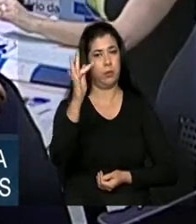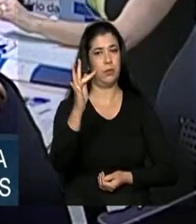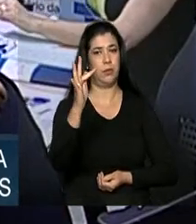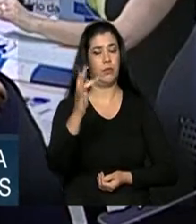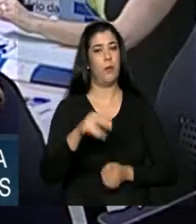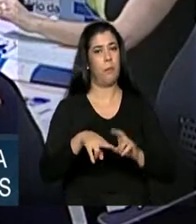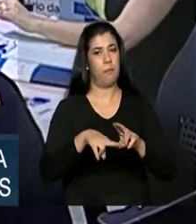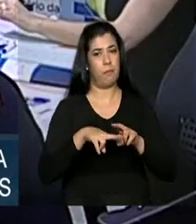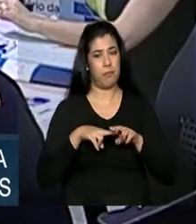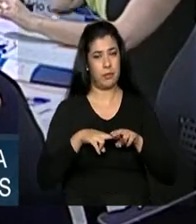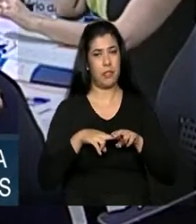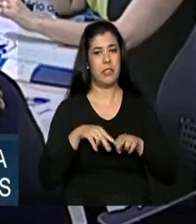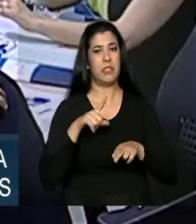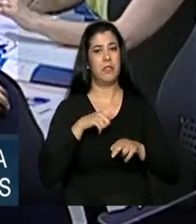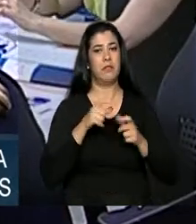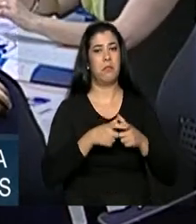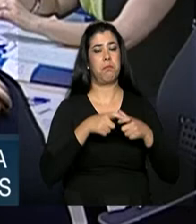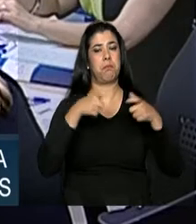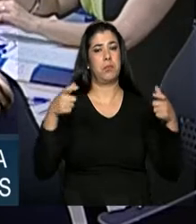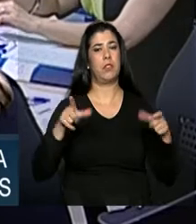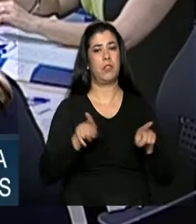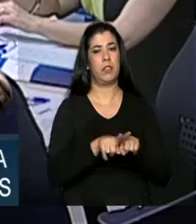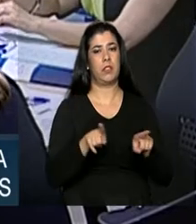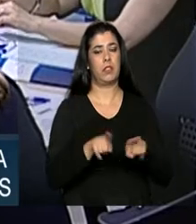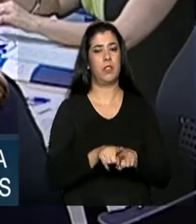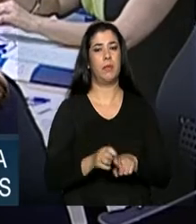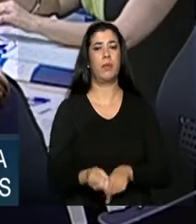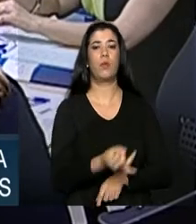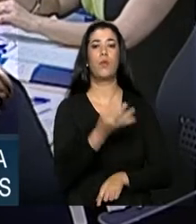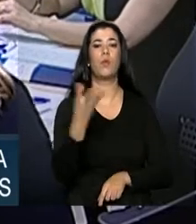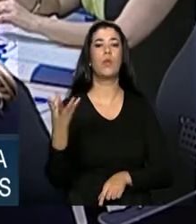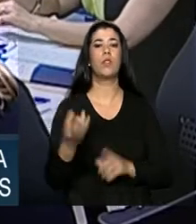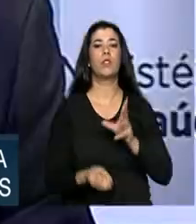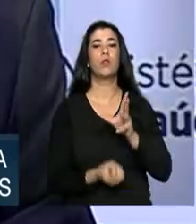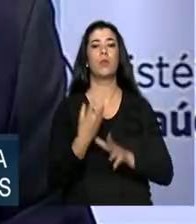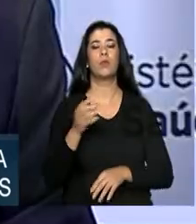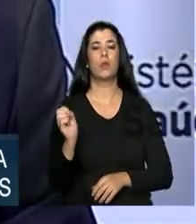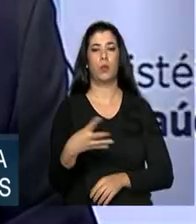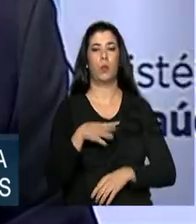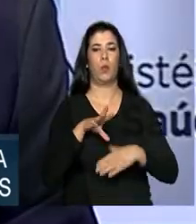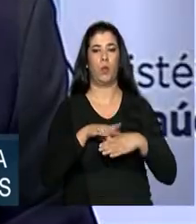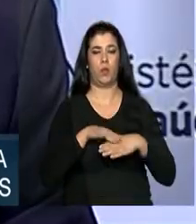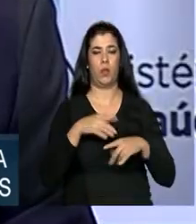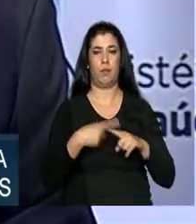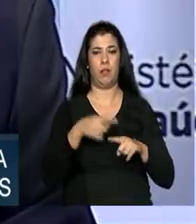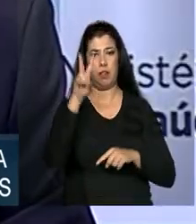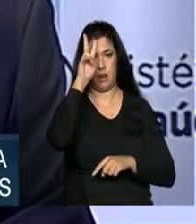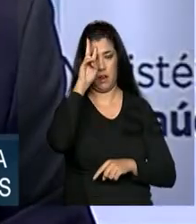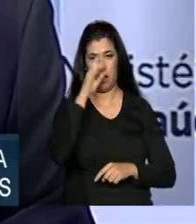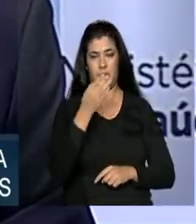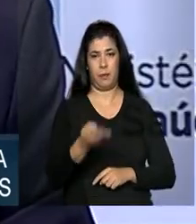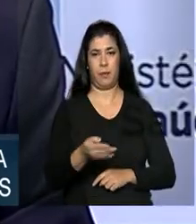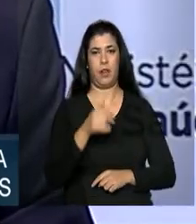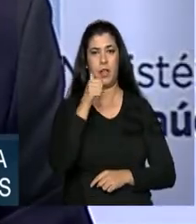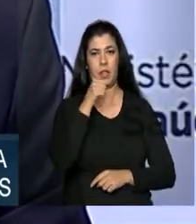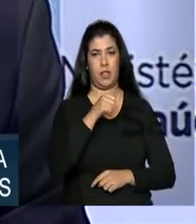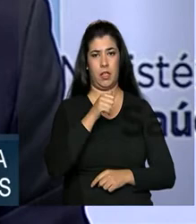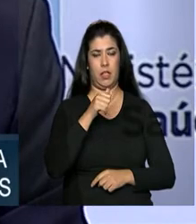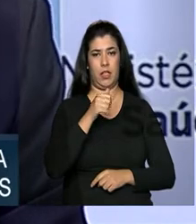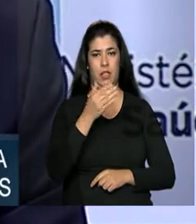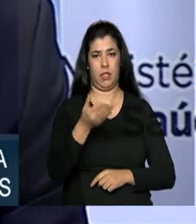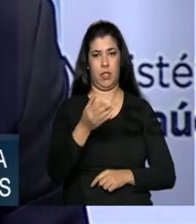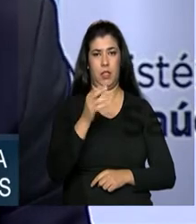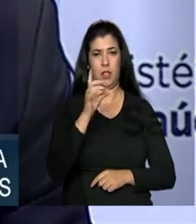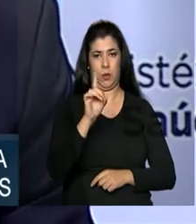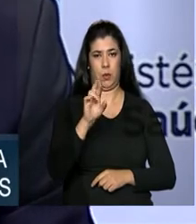a carga de doenças. Não sei se vocês lembram daquele primeiro dado apresentado pela doutora Débora, né? Nós já estamos com mais de